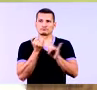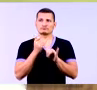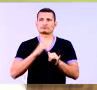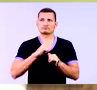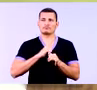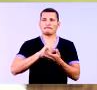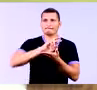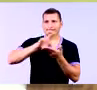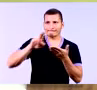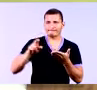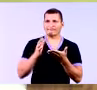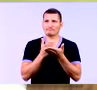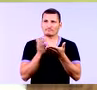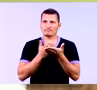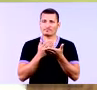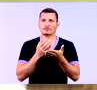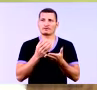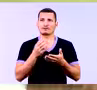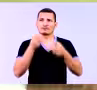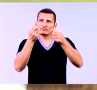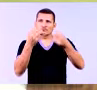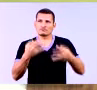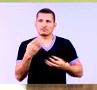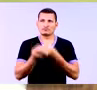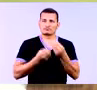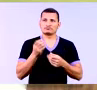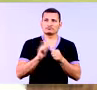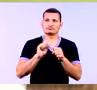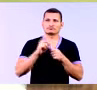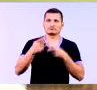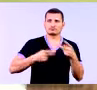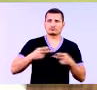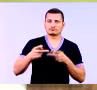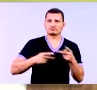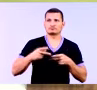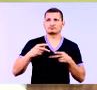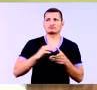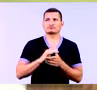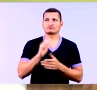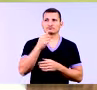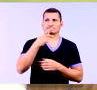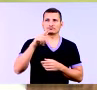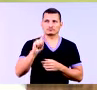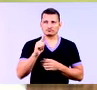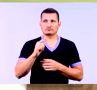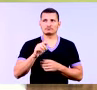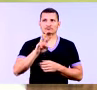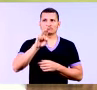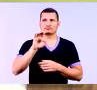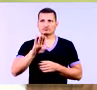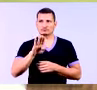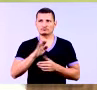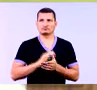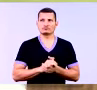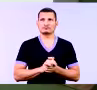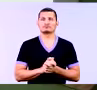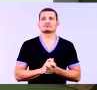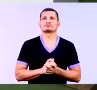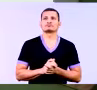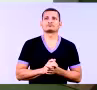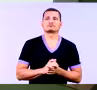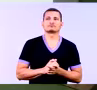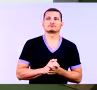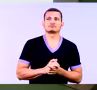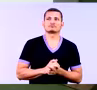que falam a respeito de como elaborar um projeto, né, de páginas web. Professor.